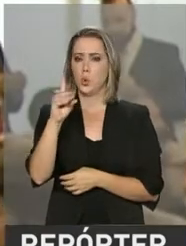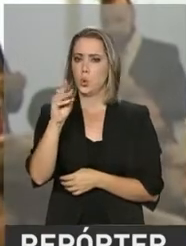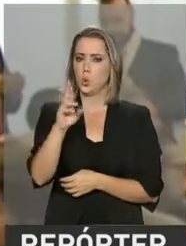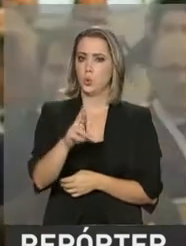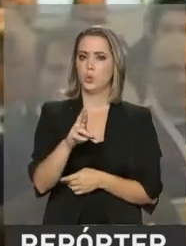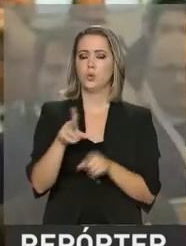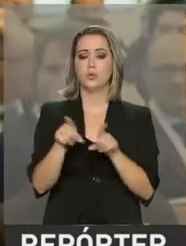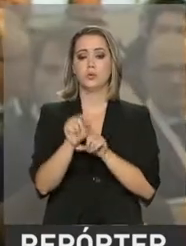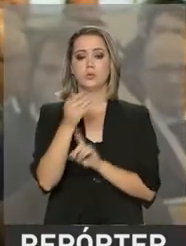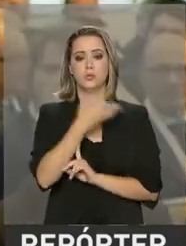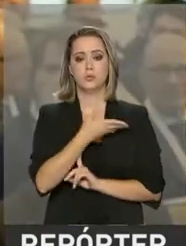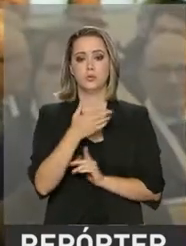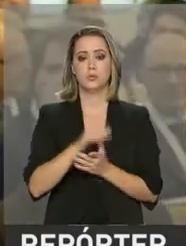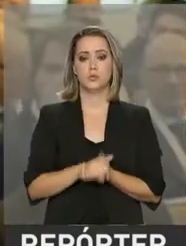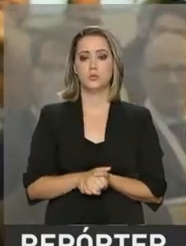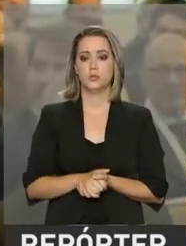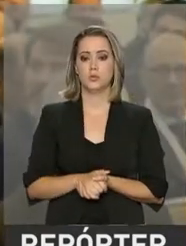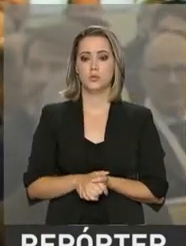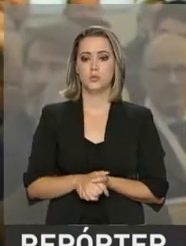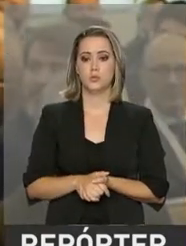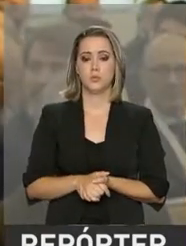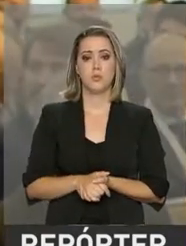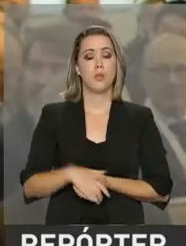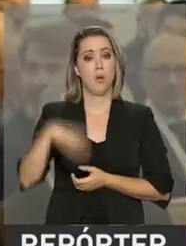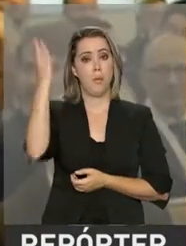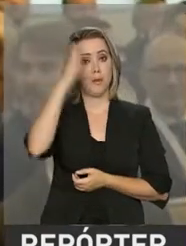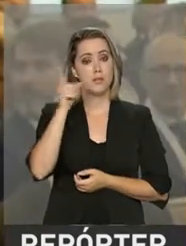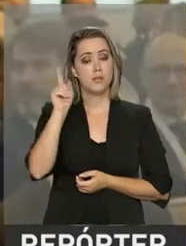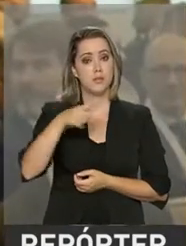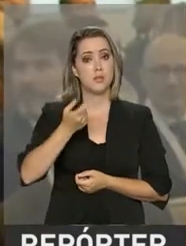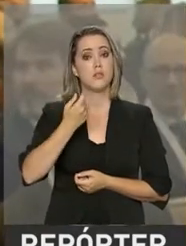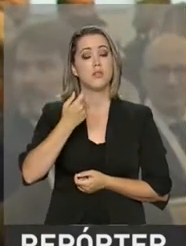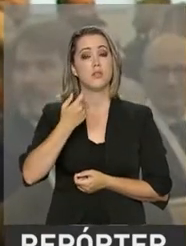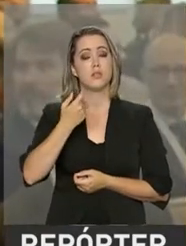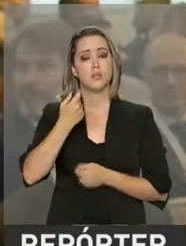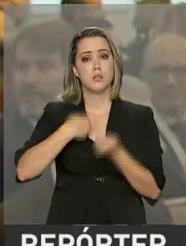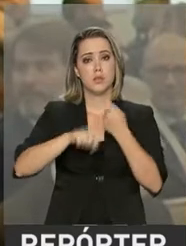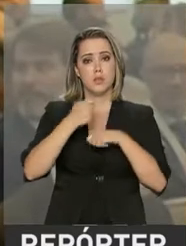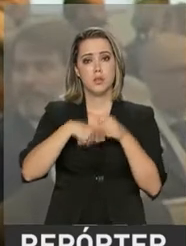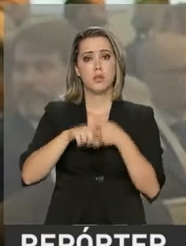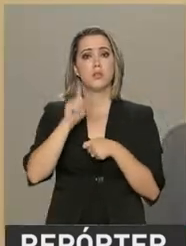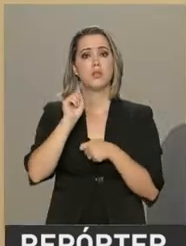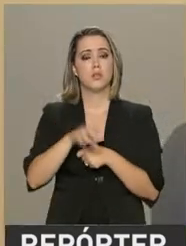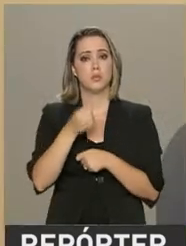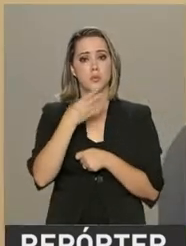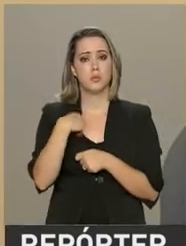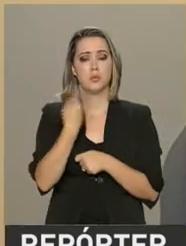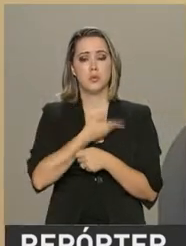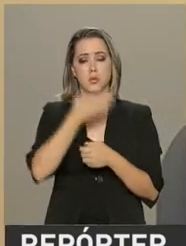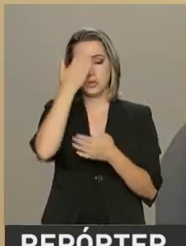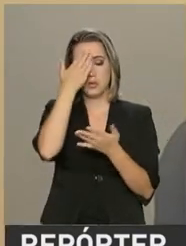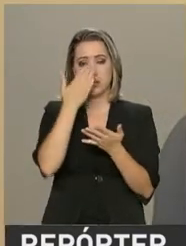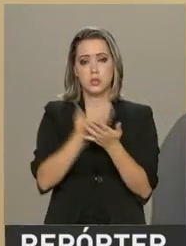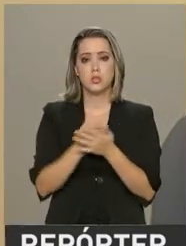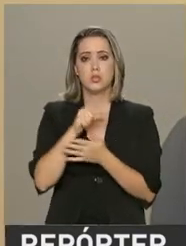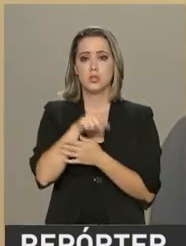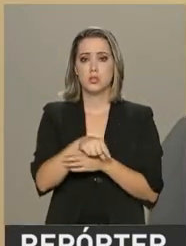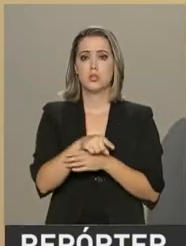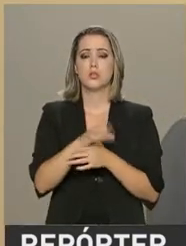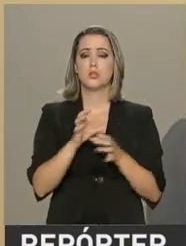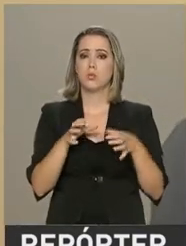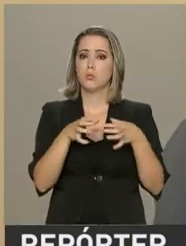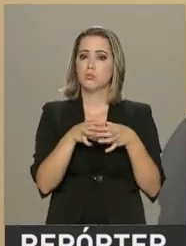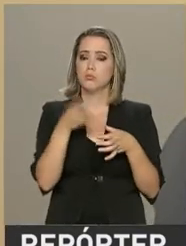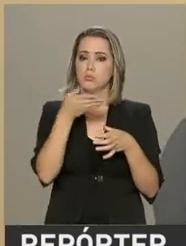para o produto. O Brasil é a economia mais potente da Latinoamérica, confiamos muito neste mercado. A preocupação e o engajamento